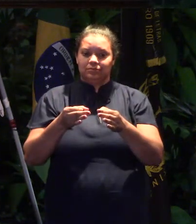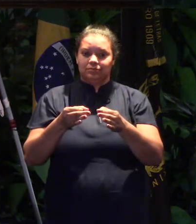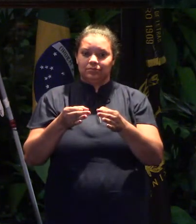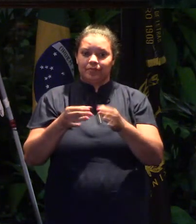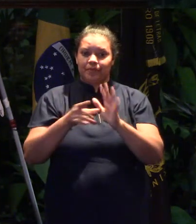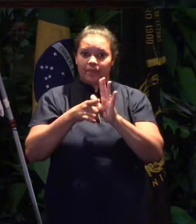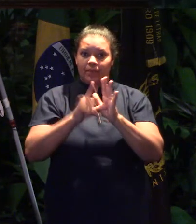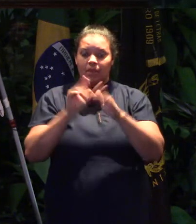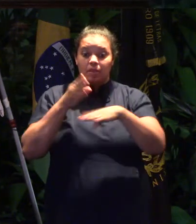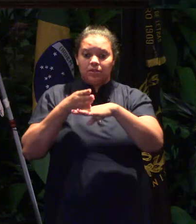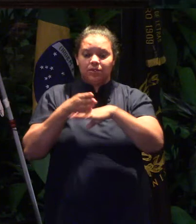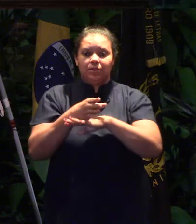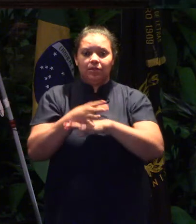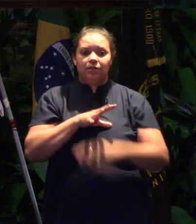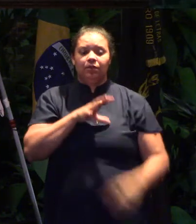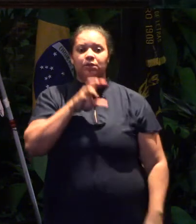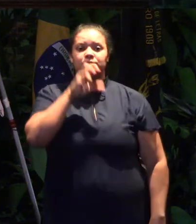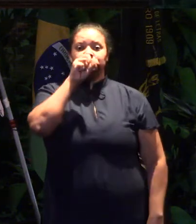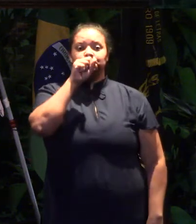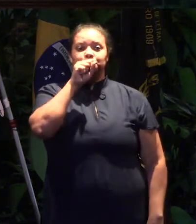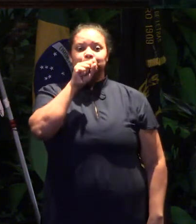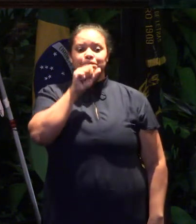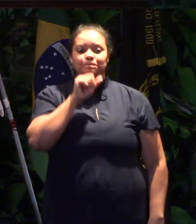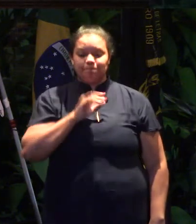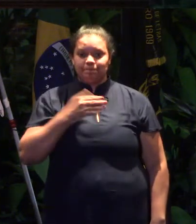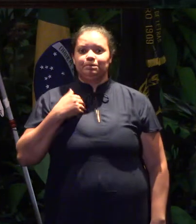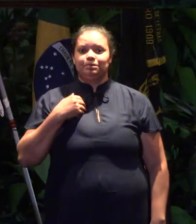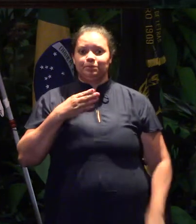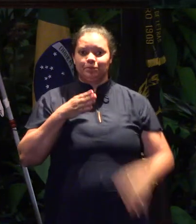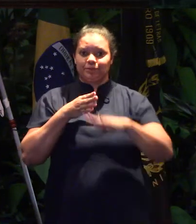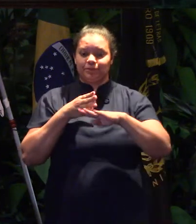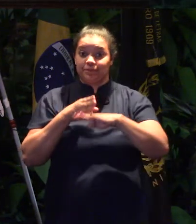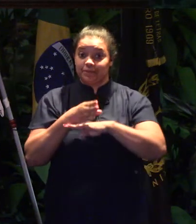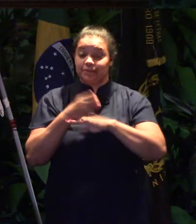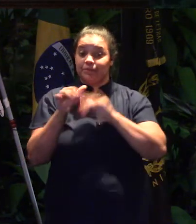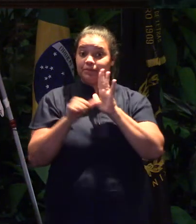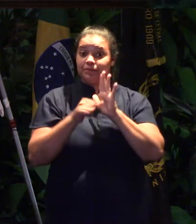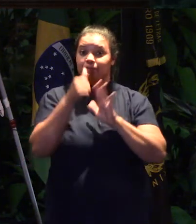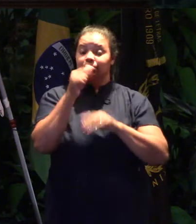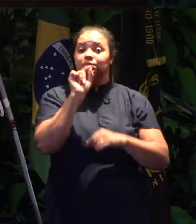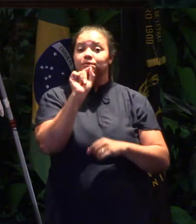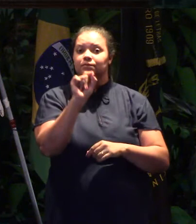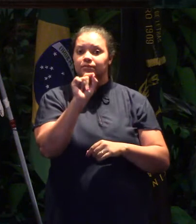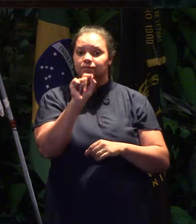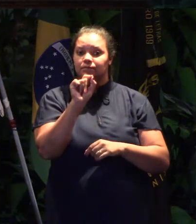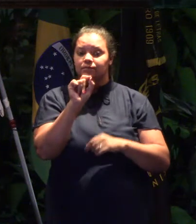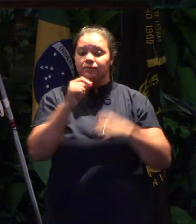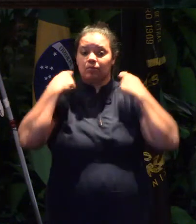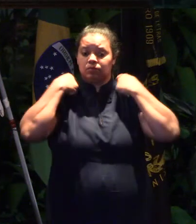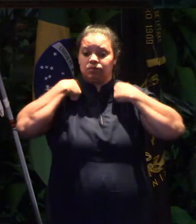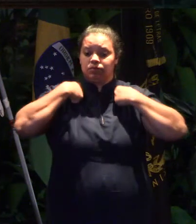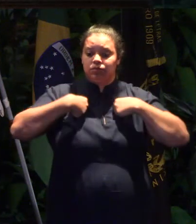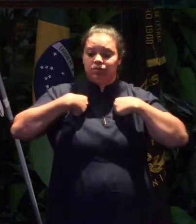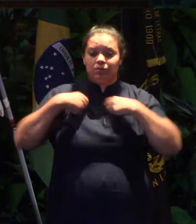Antes de entrar, respirei fundo e lá fui eu. A primeira coisa que fiz foi colocar a mochila em cima da